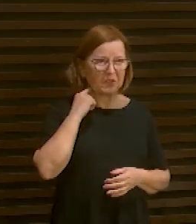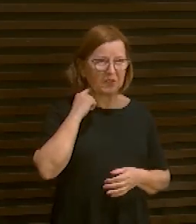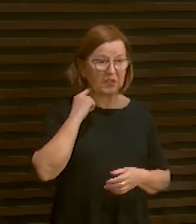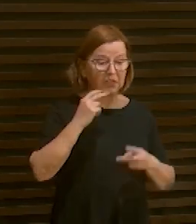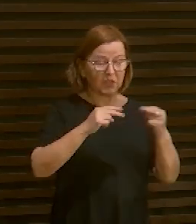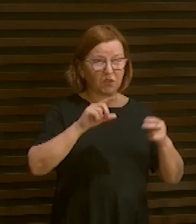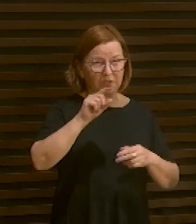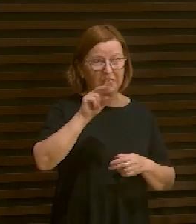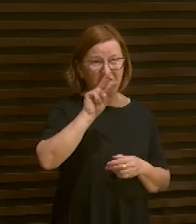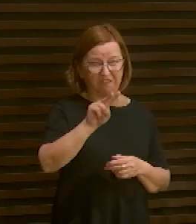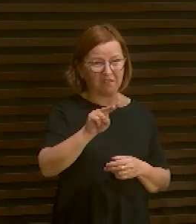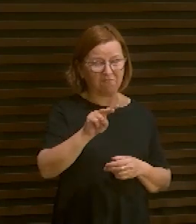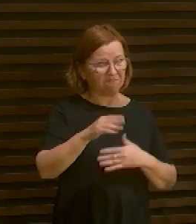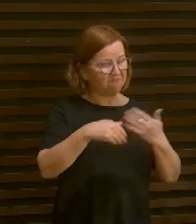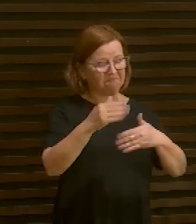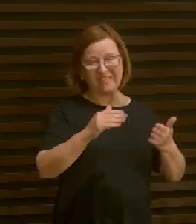em nada.